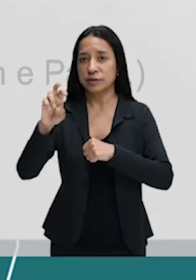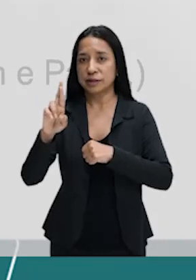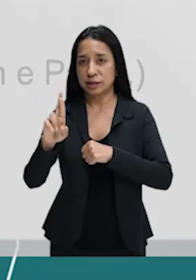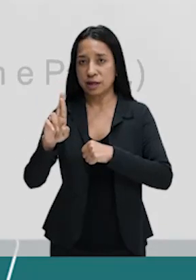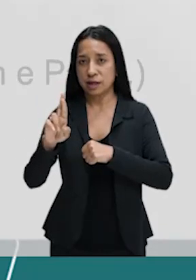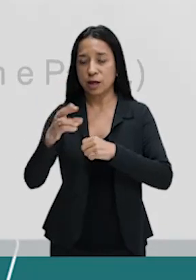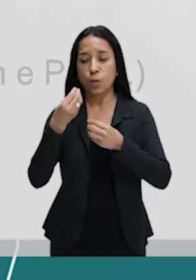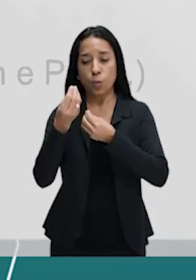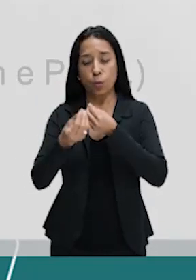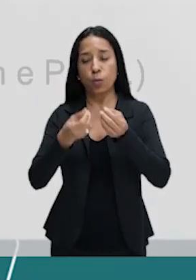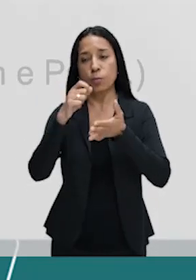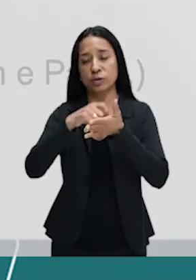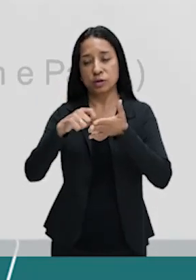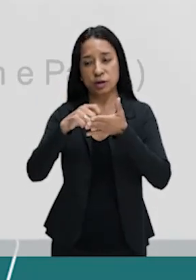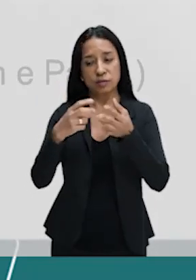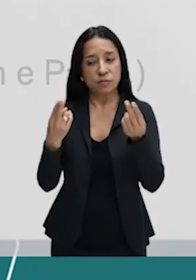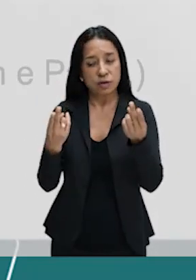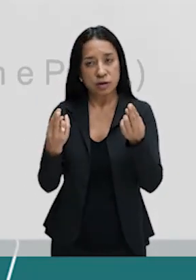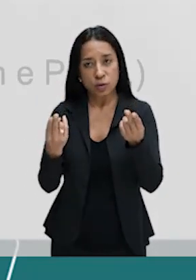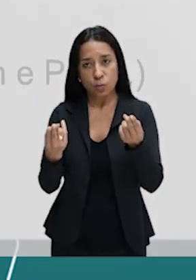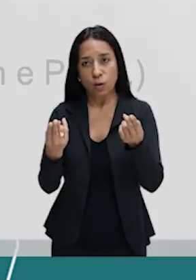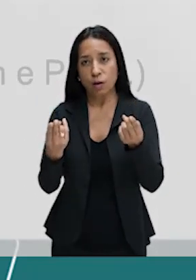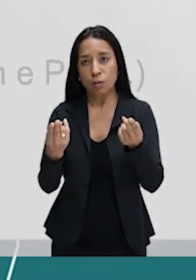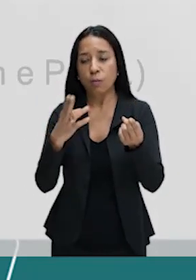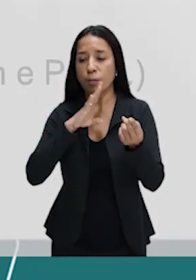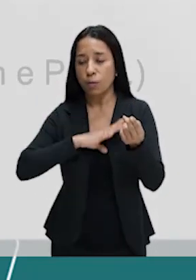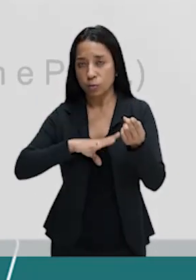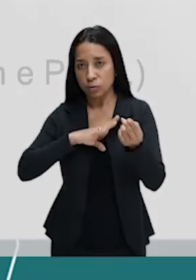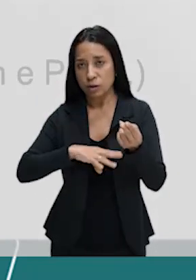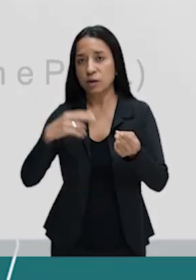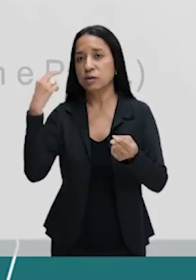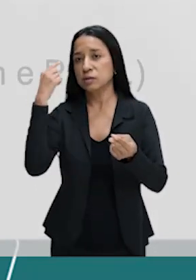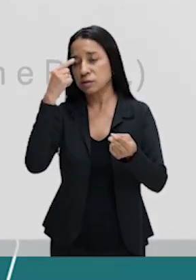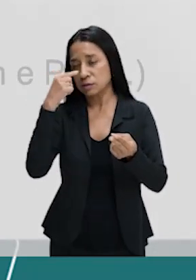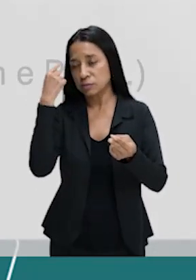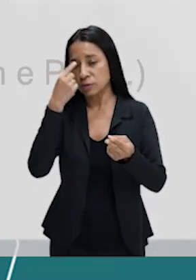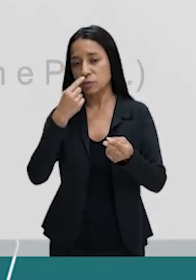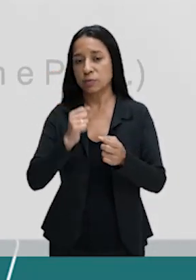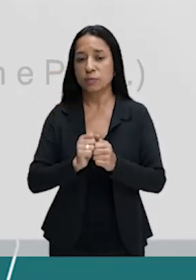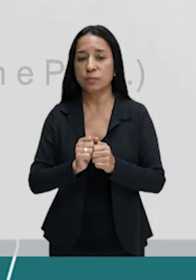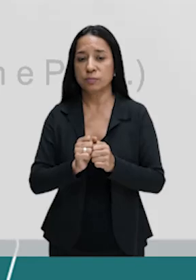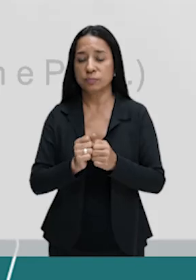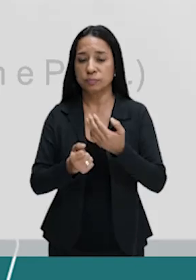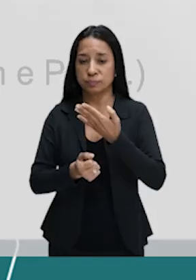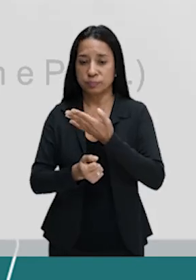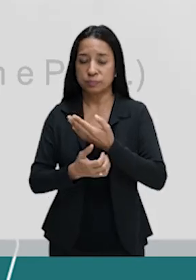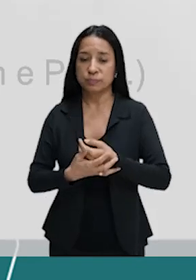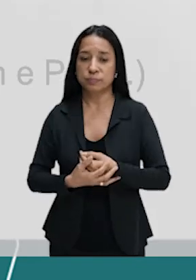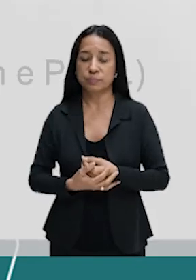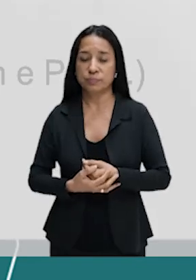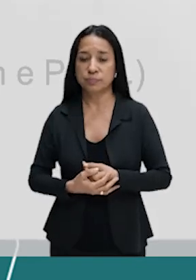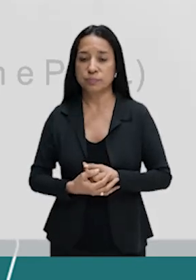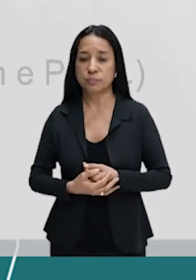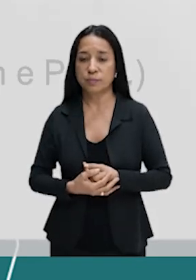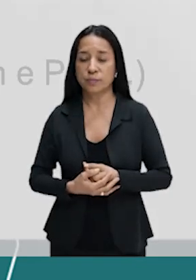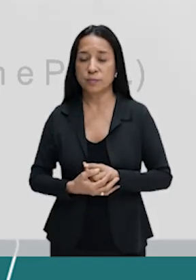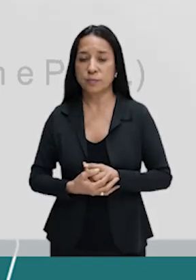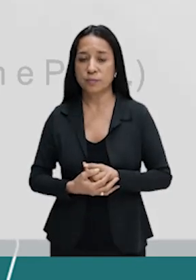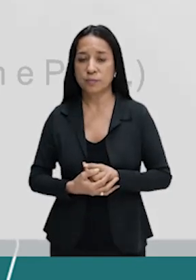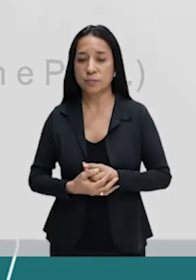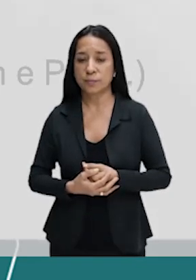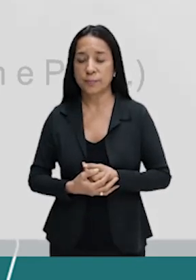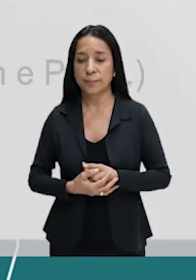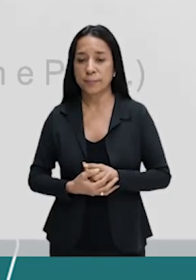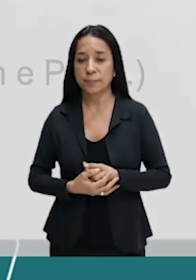se pronuncia em português ou em espanhol. Então, eu sou, tu eres, él, ela, usted